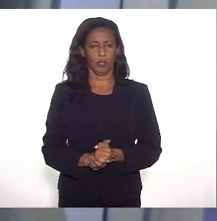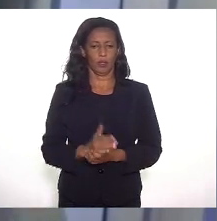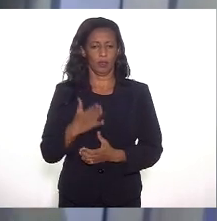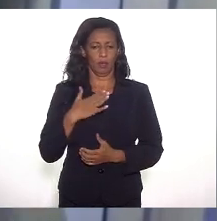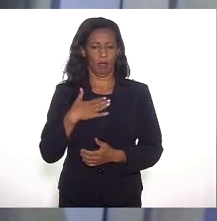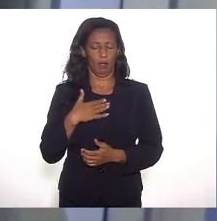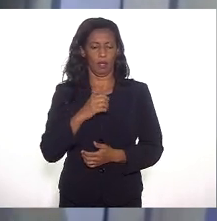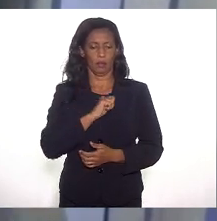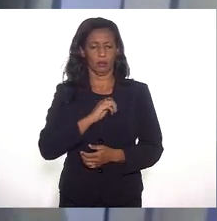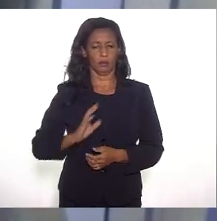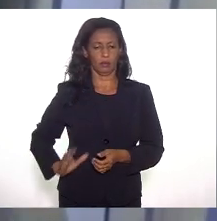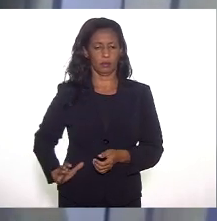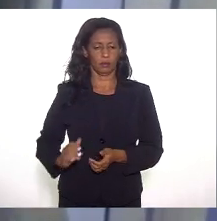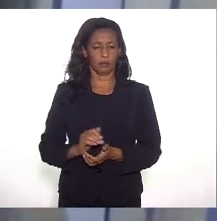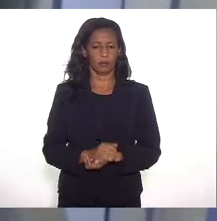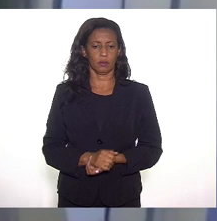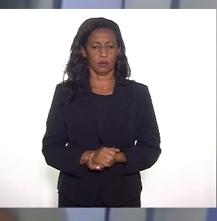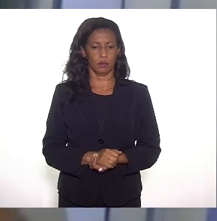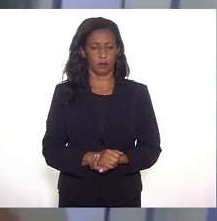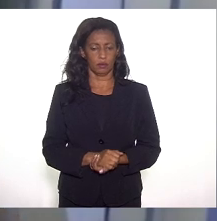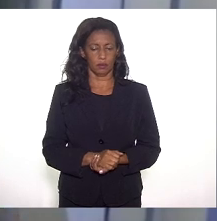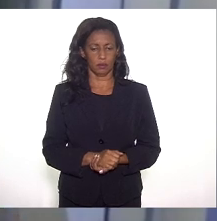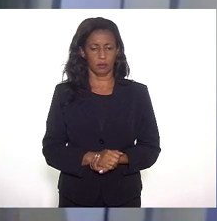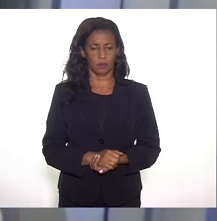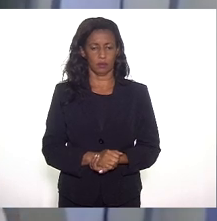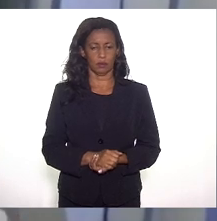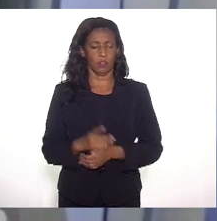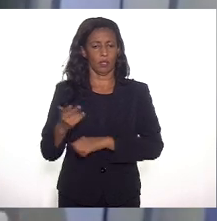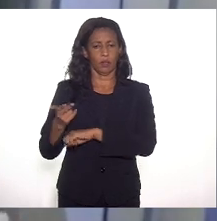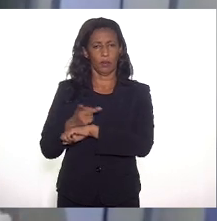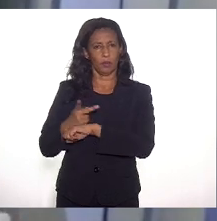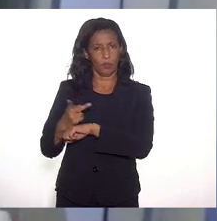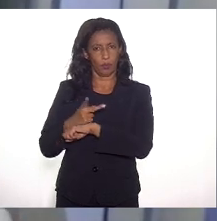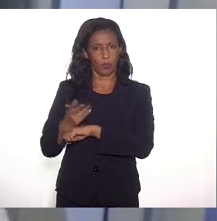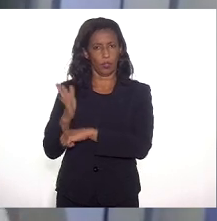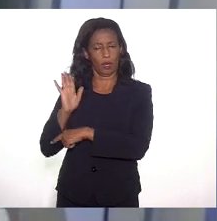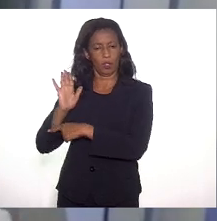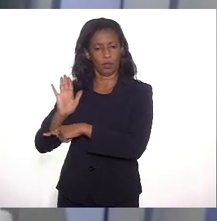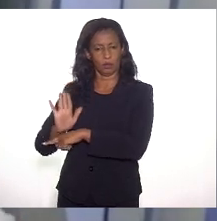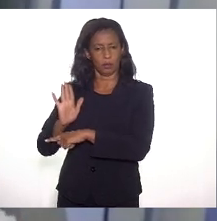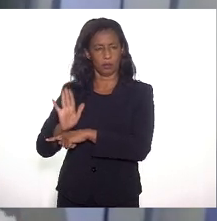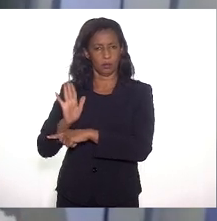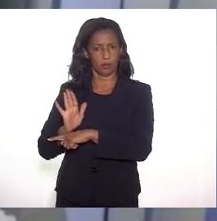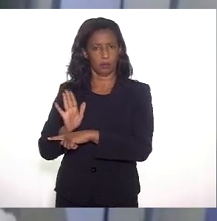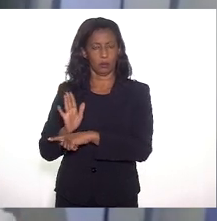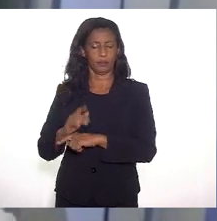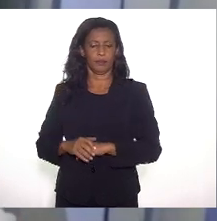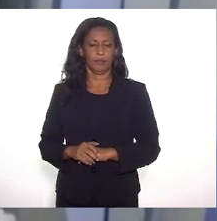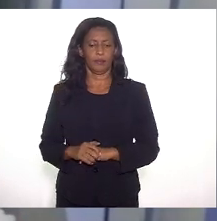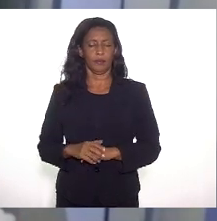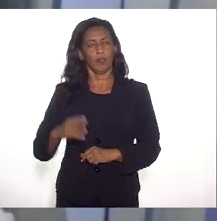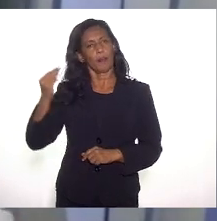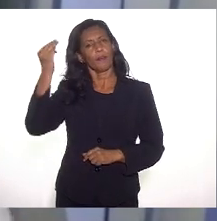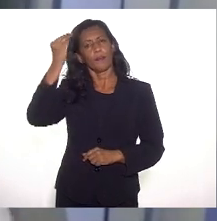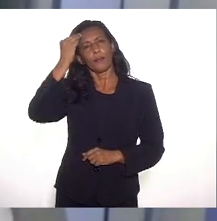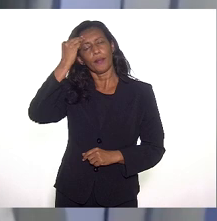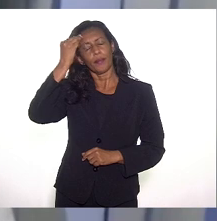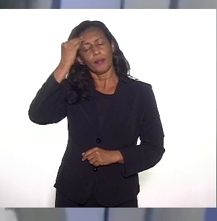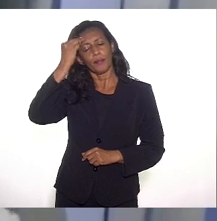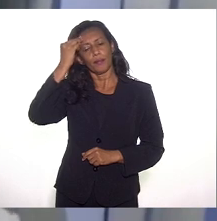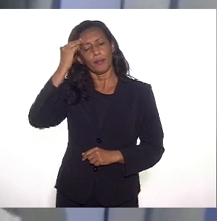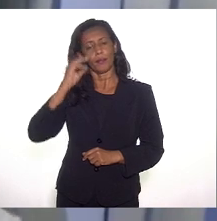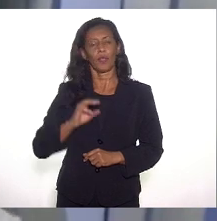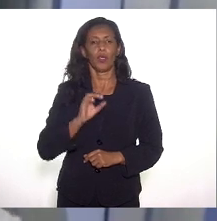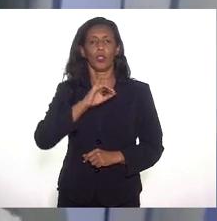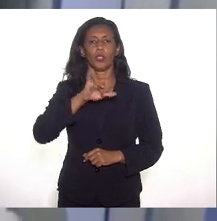Siciliano, que busca contribuir para a preservação da memória de